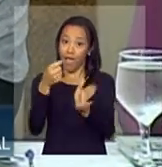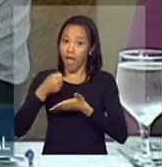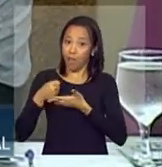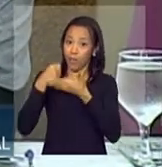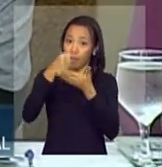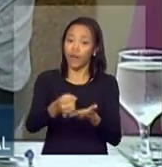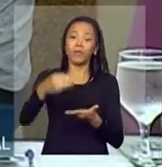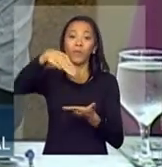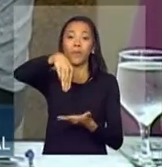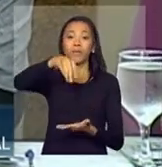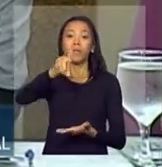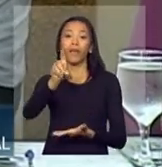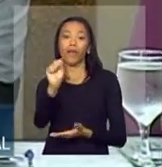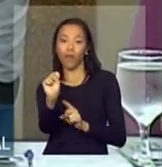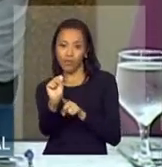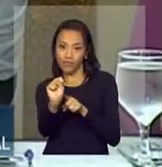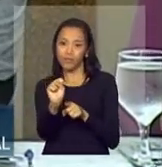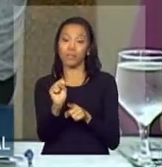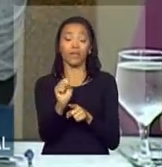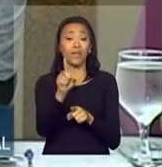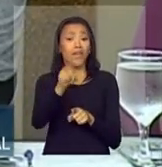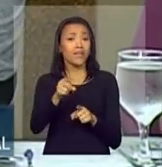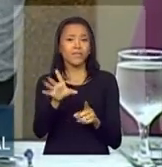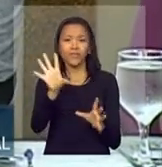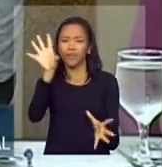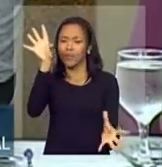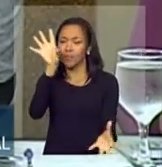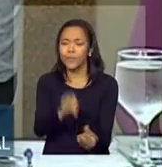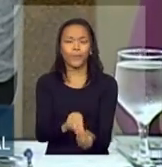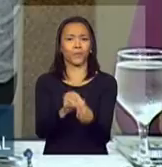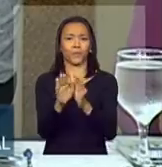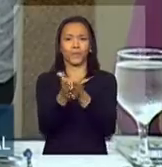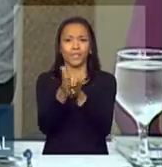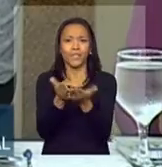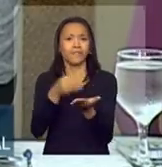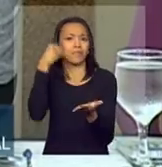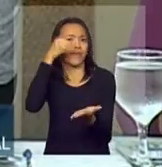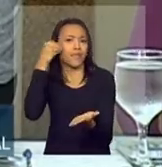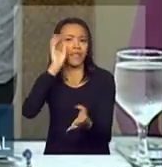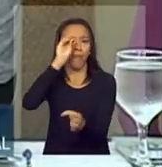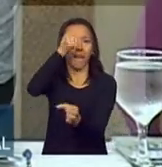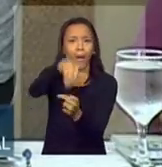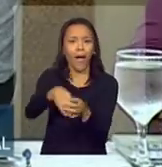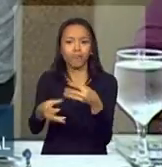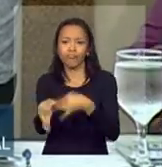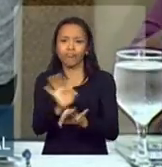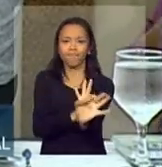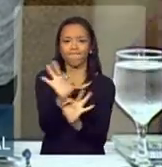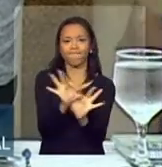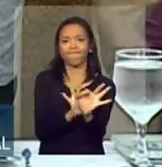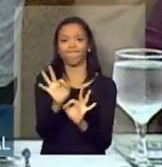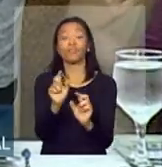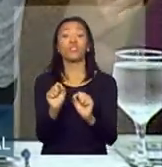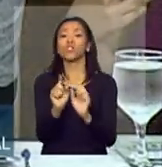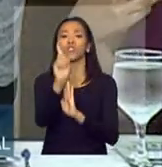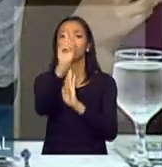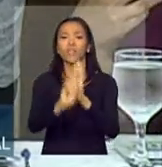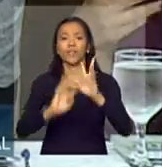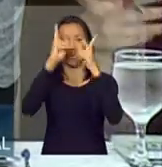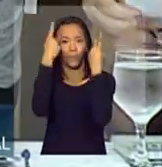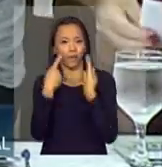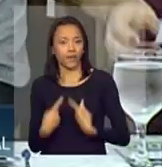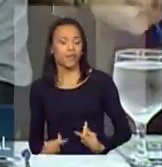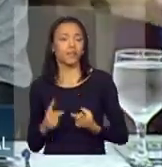MDS. E é um livro que resulta de uma experiência muito frutífera de formação sobre o direito humano